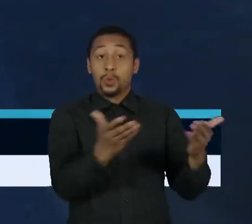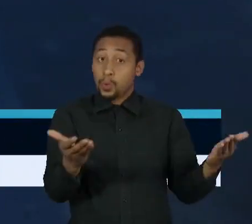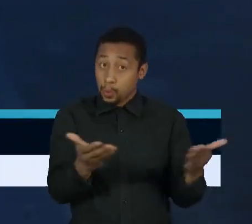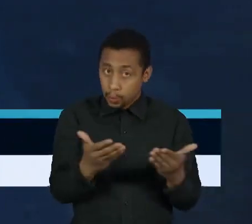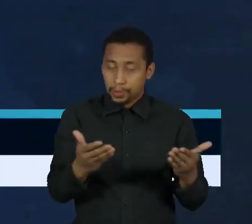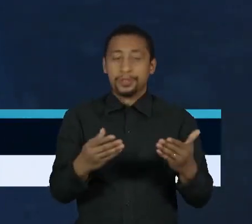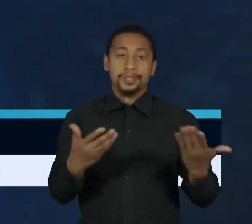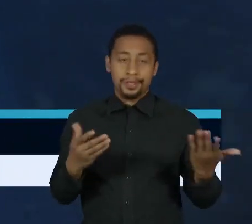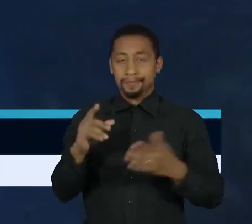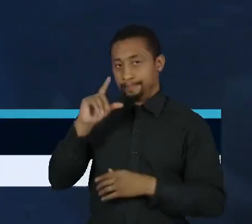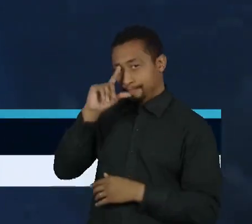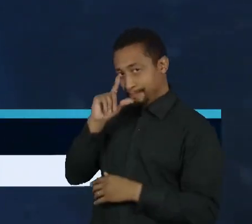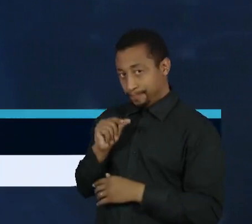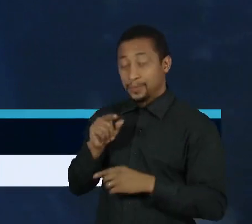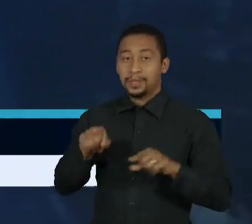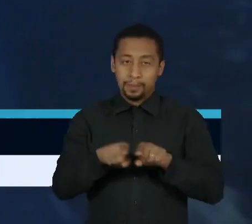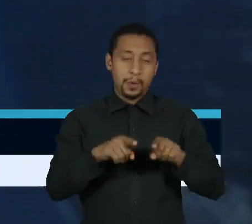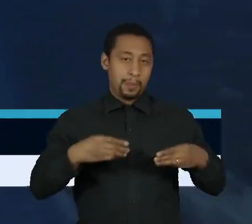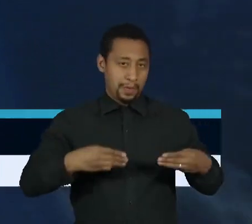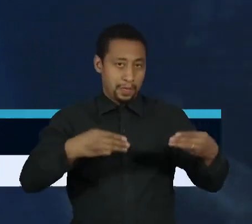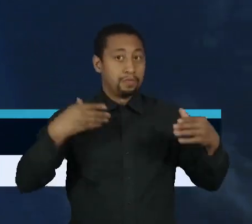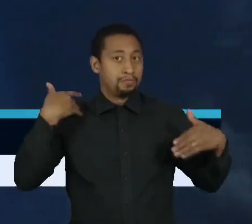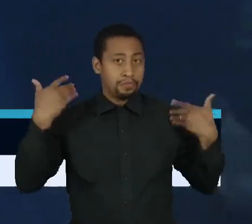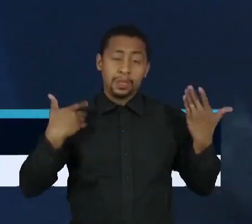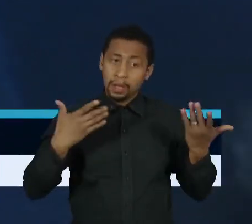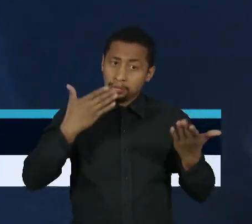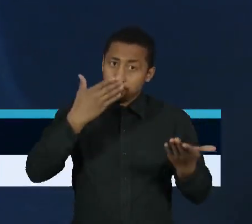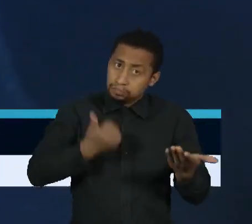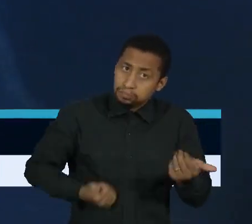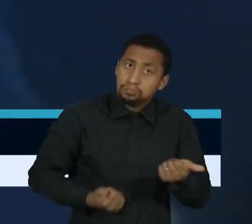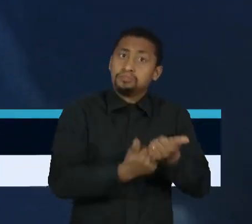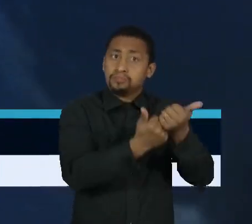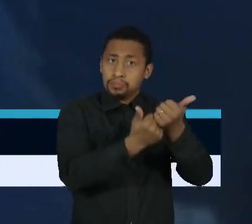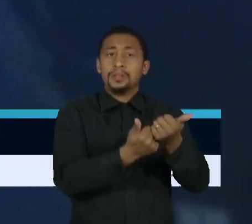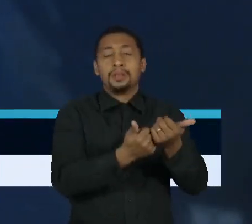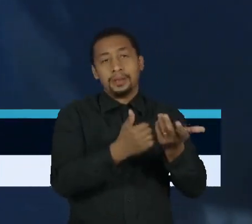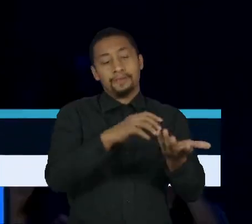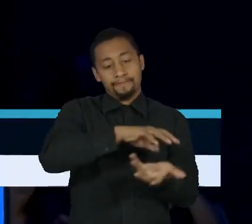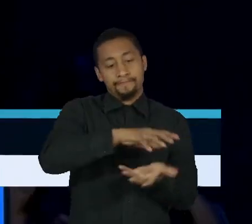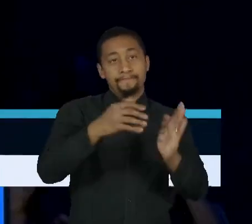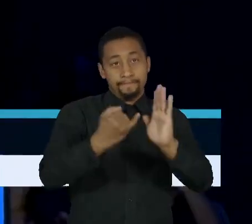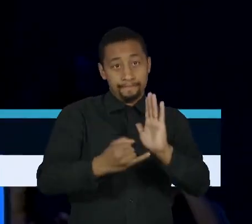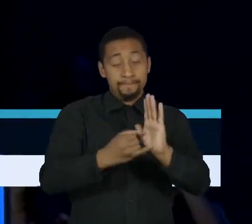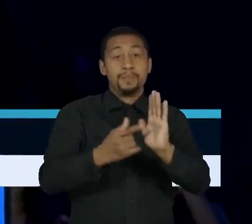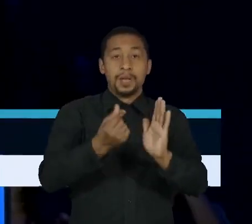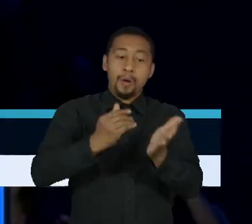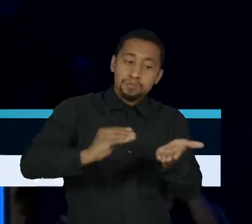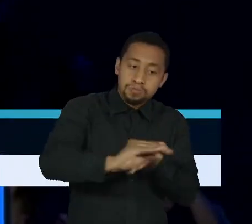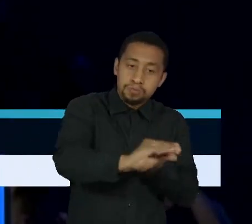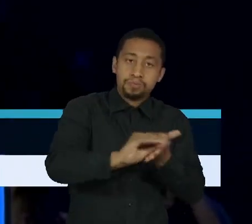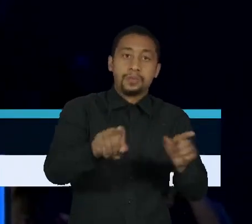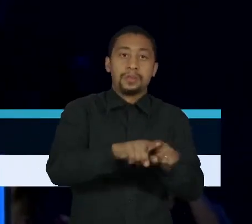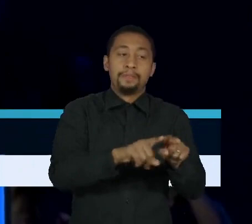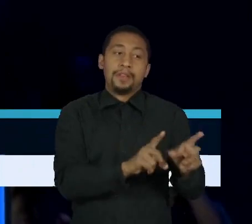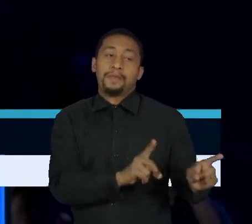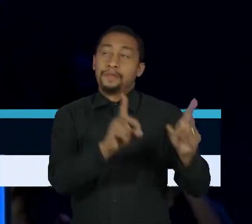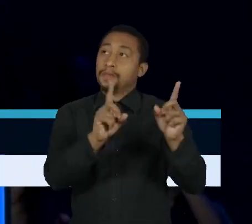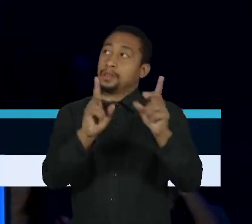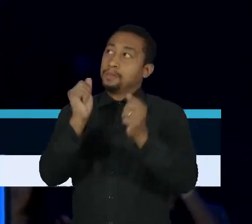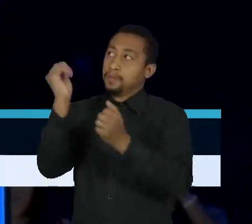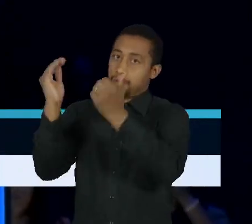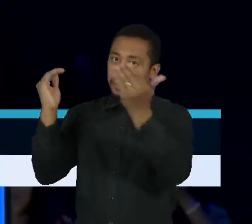Desenvolvimento, Geraldo Alckmin, defendeu a isenção de impostos para investimentos e exportações. A proposta defendida